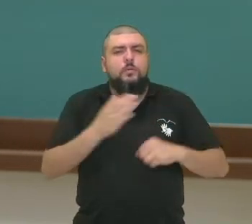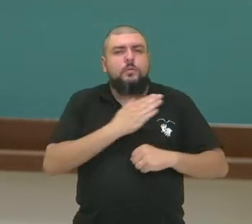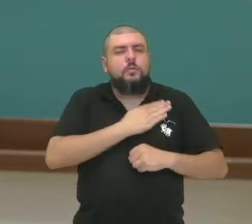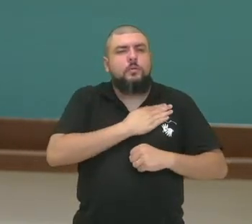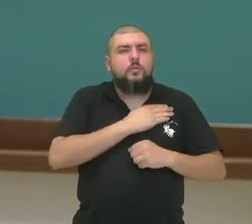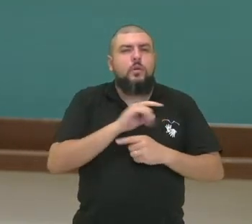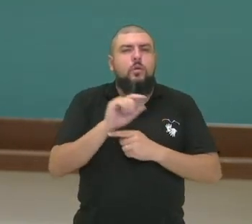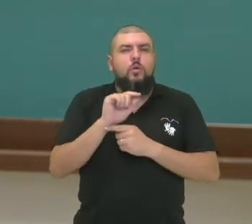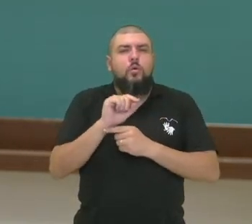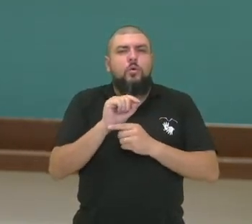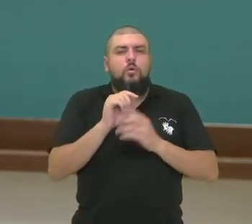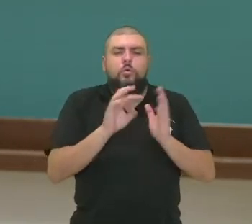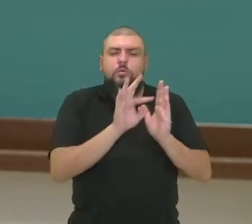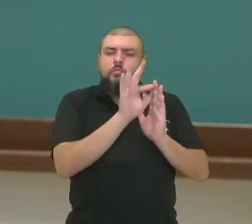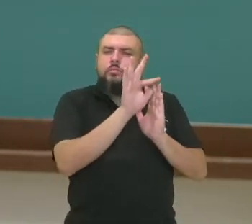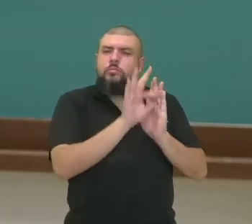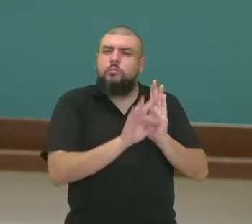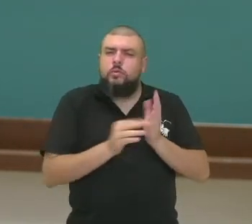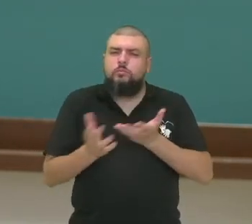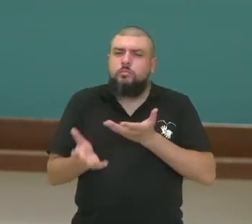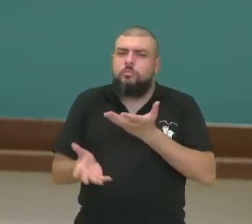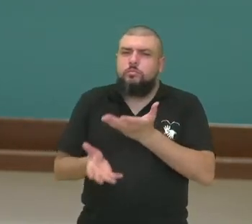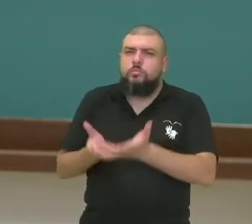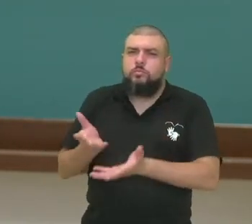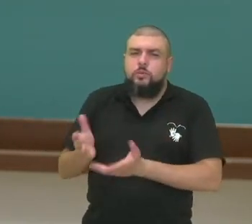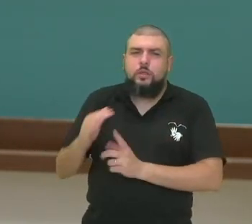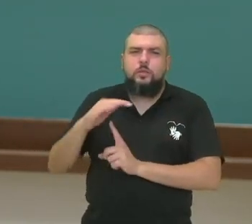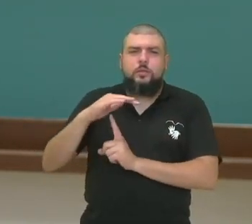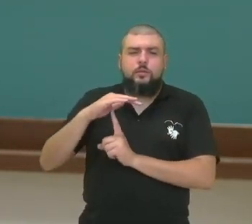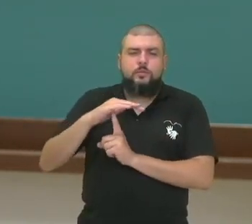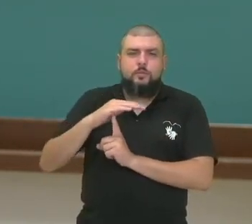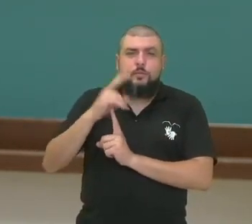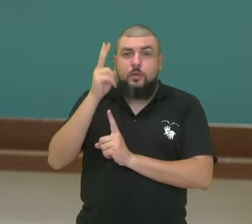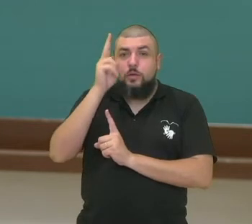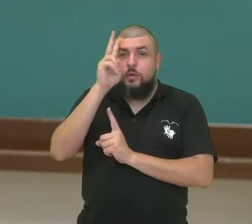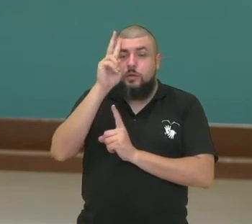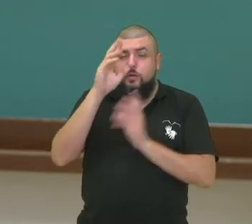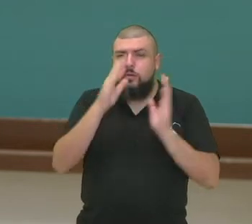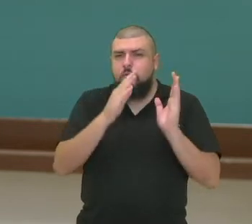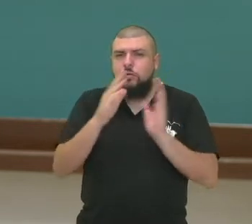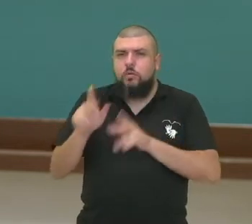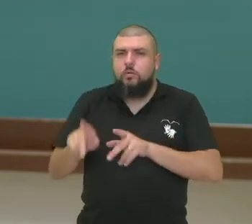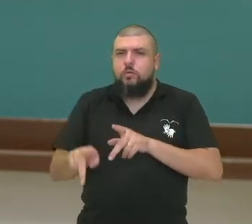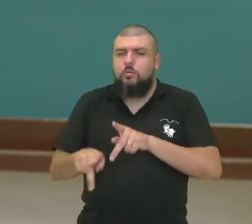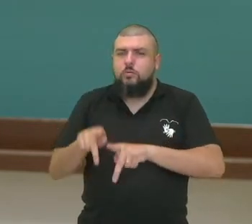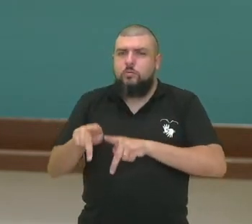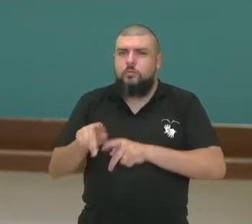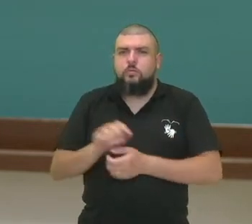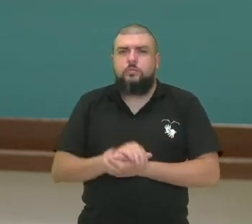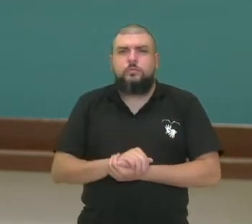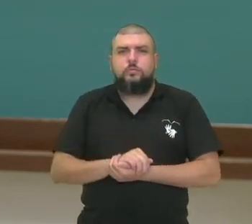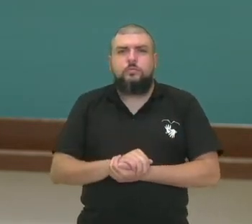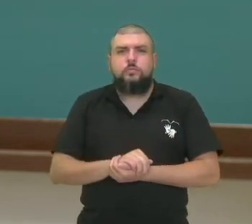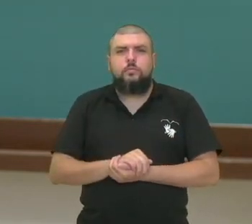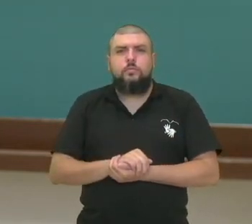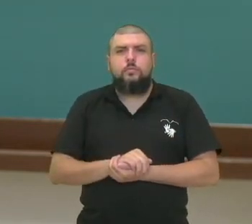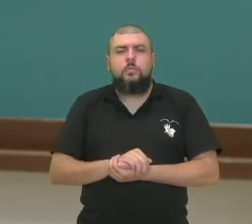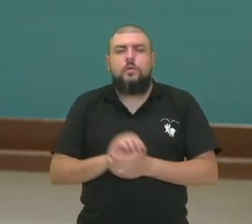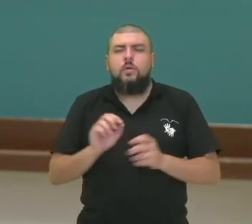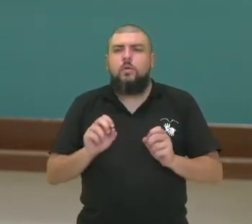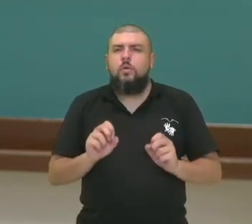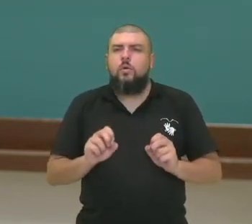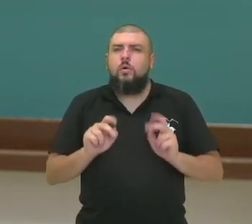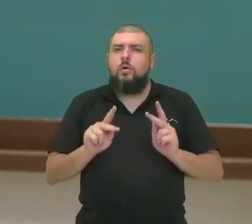da história do Paraná, da história do povo paranaense. Para a gente lembrar um pouco melhor